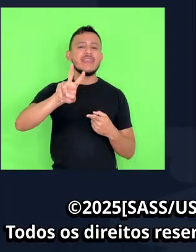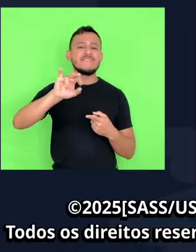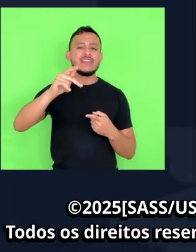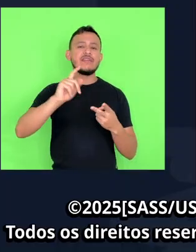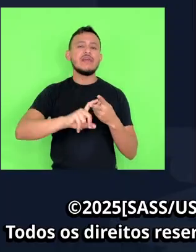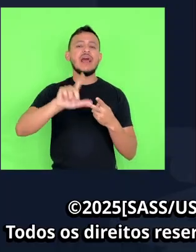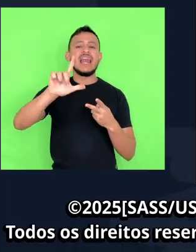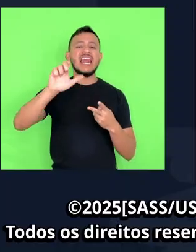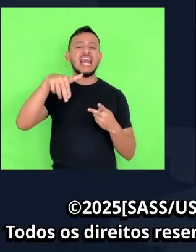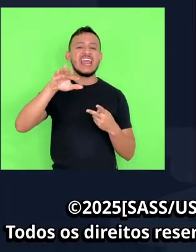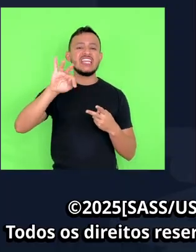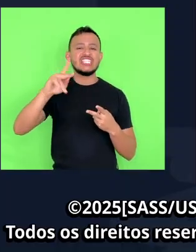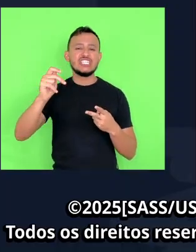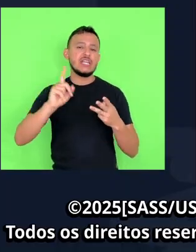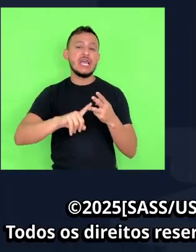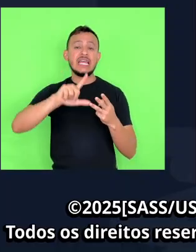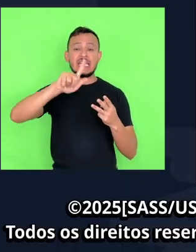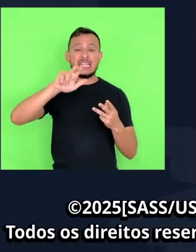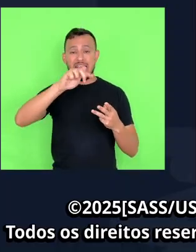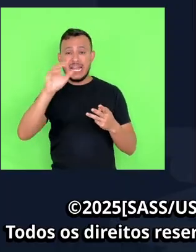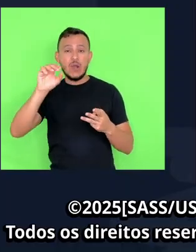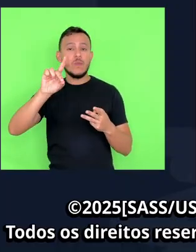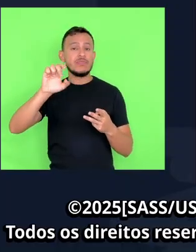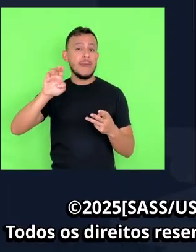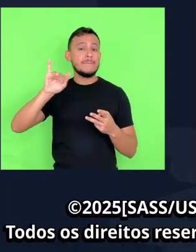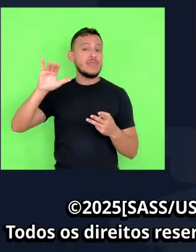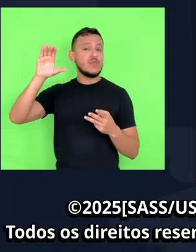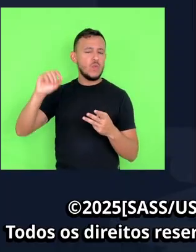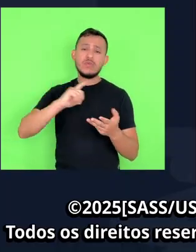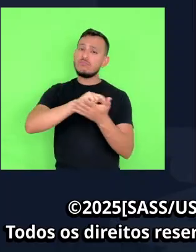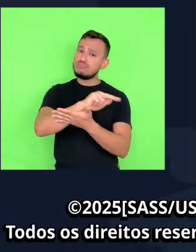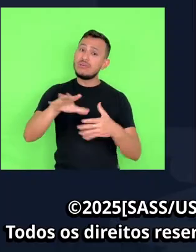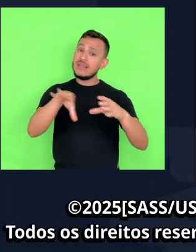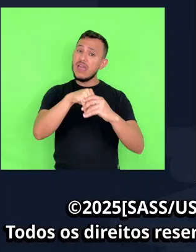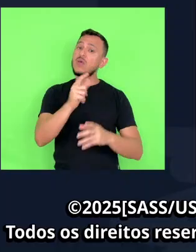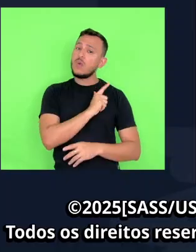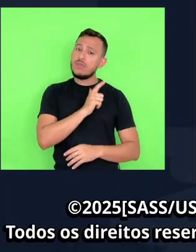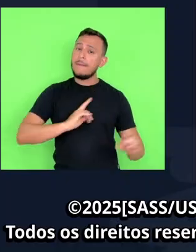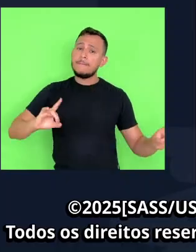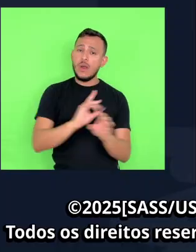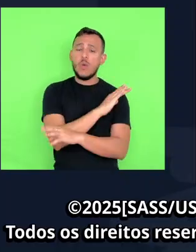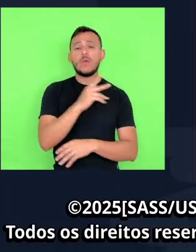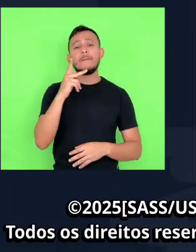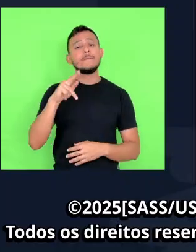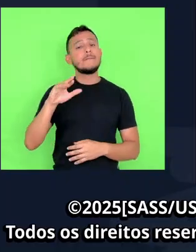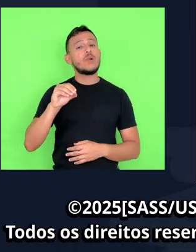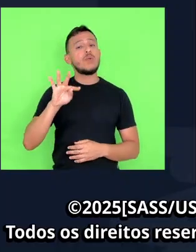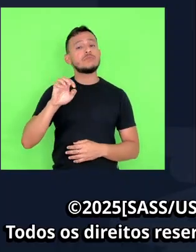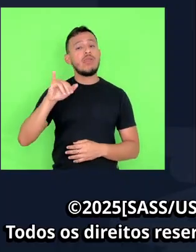de bico, são leguminosas e que são ricas também em proteínas e